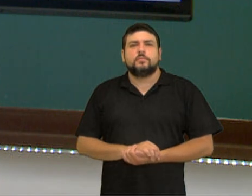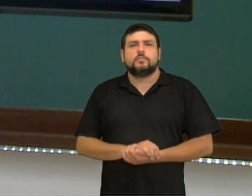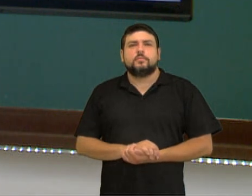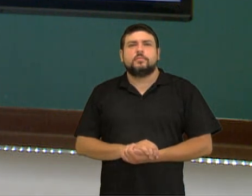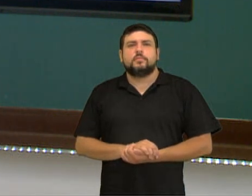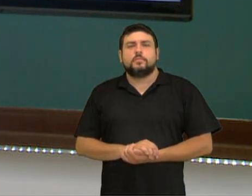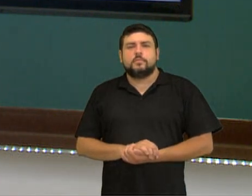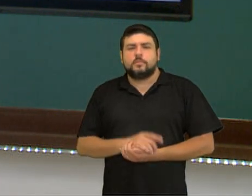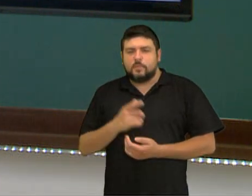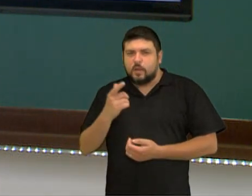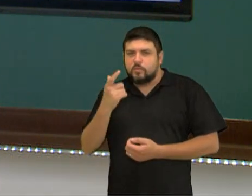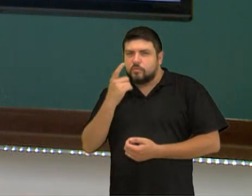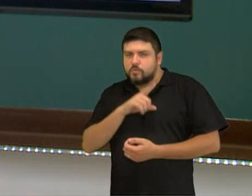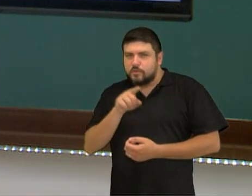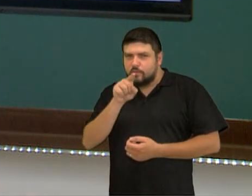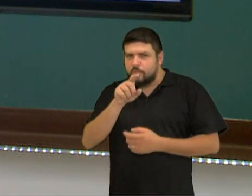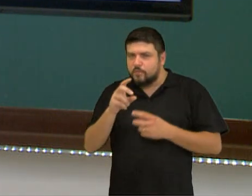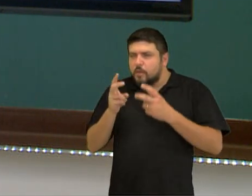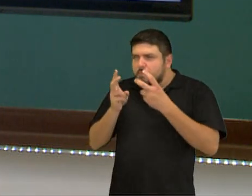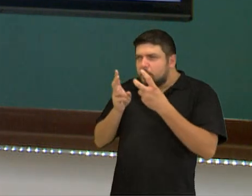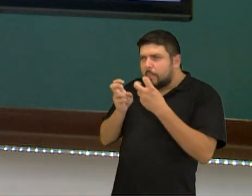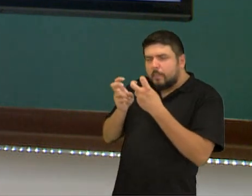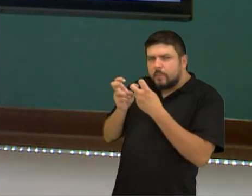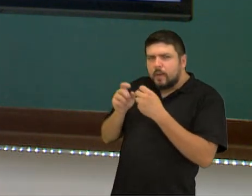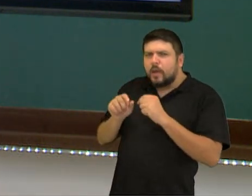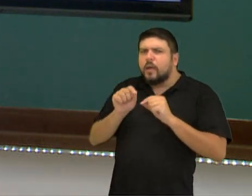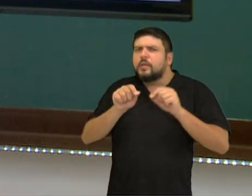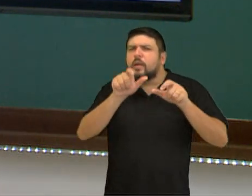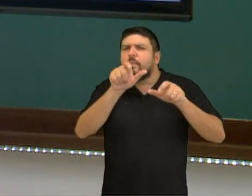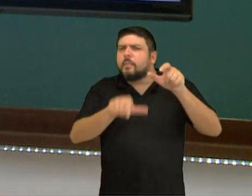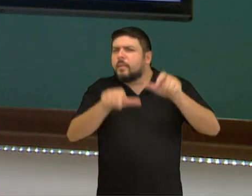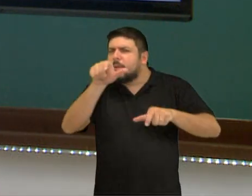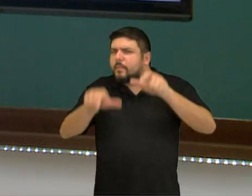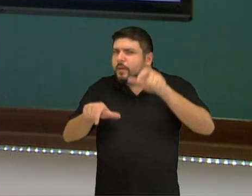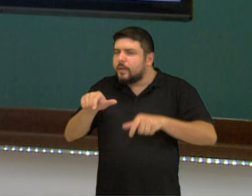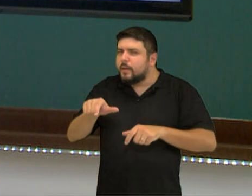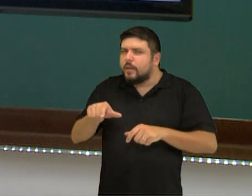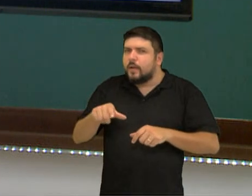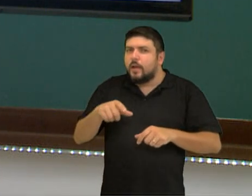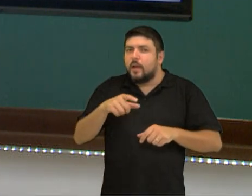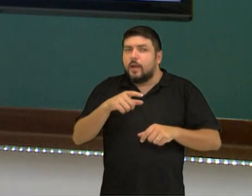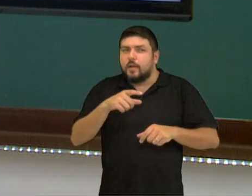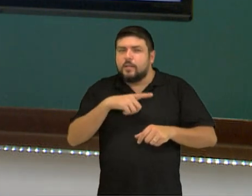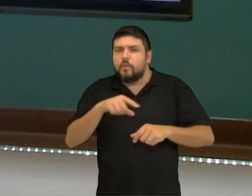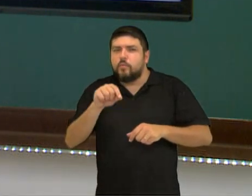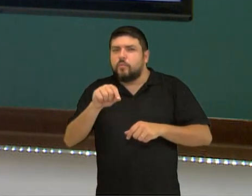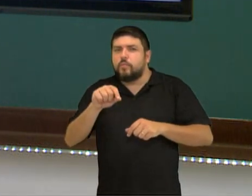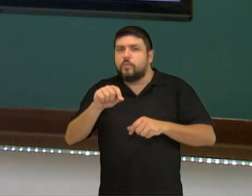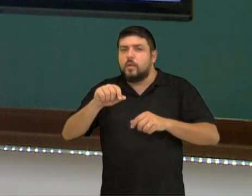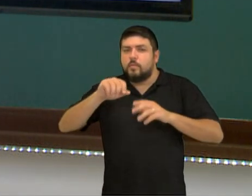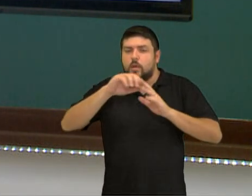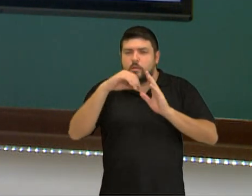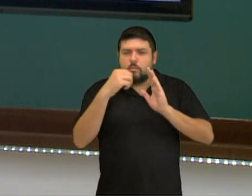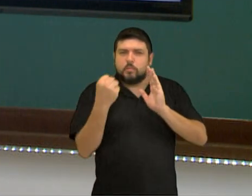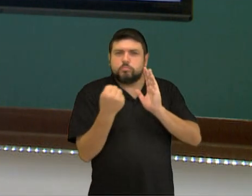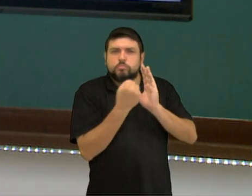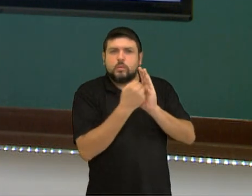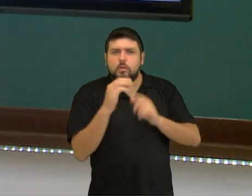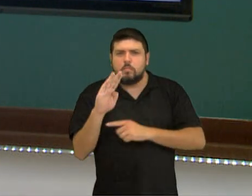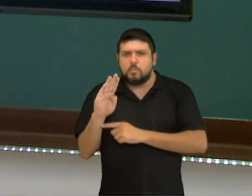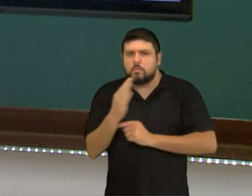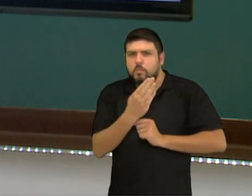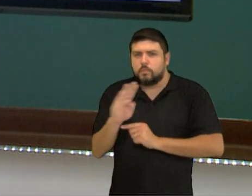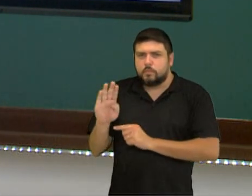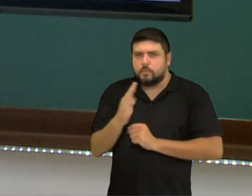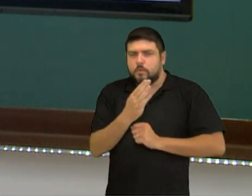Deu tempo de você observar bem o cartaz e perceber que você tem um bandeirante, símbolo dos paulistas, símbolo histórico,